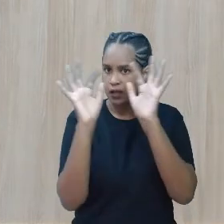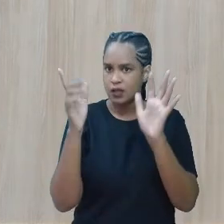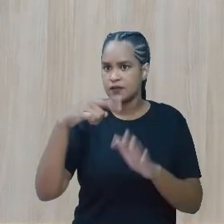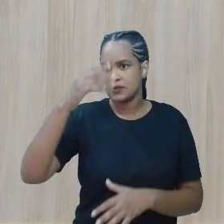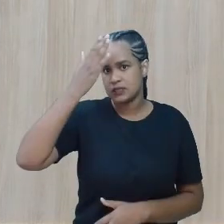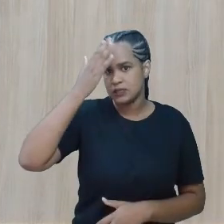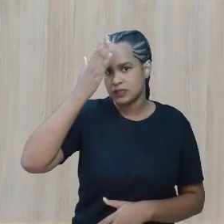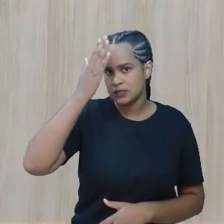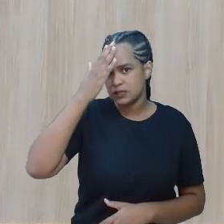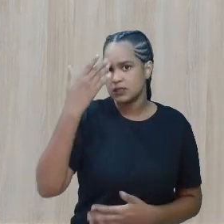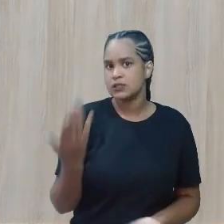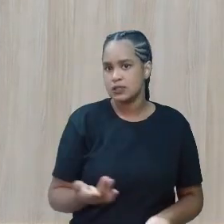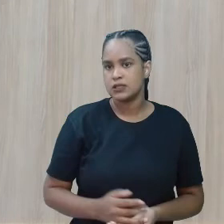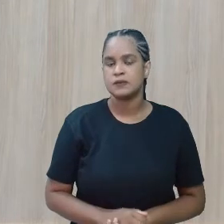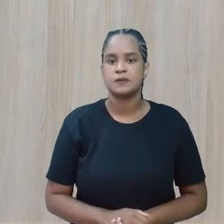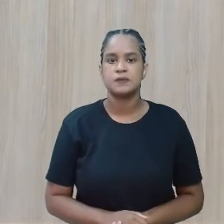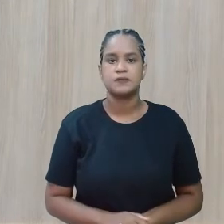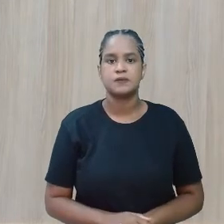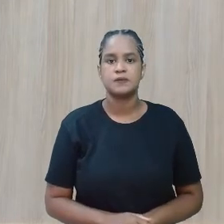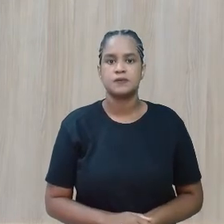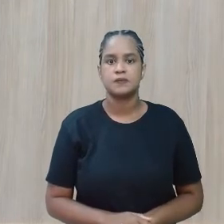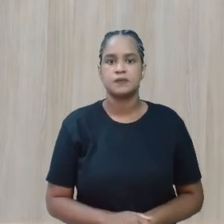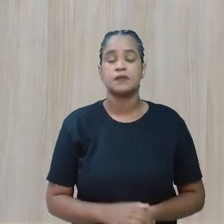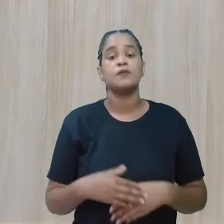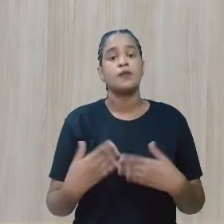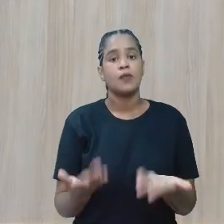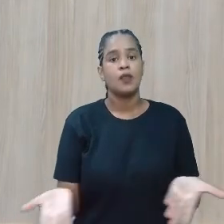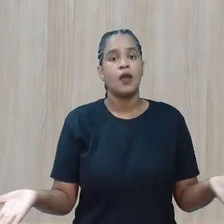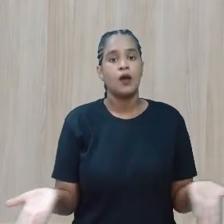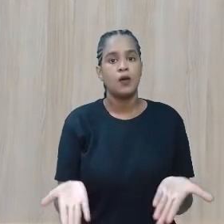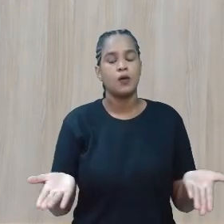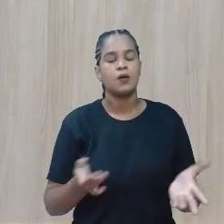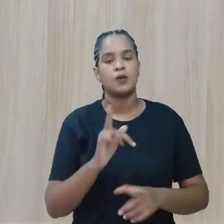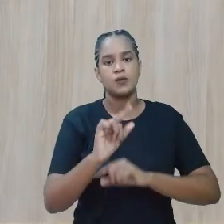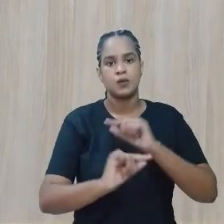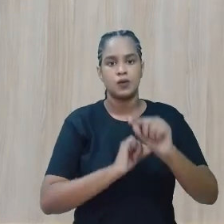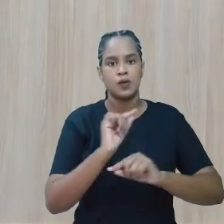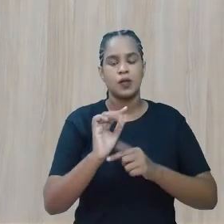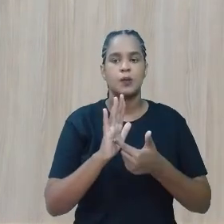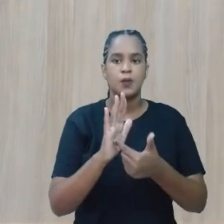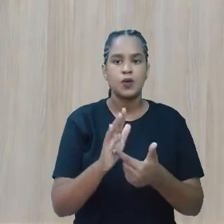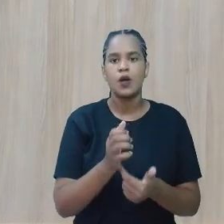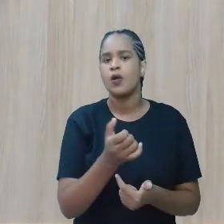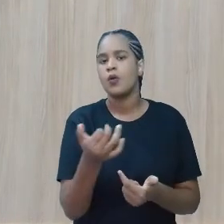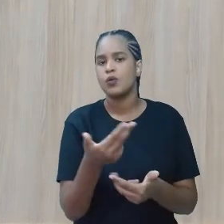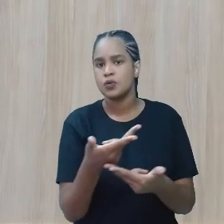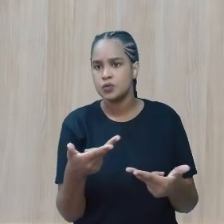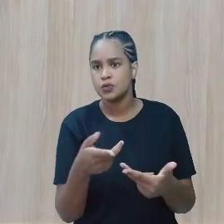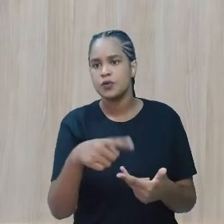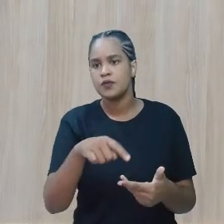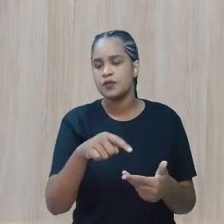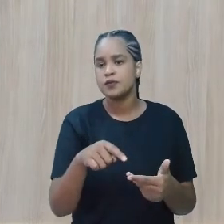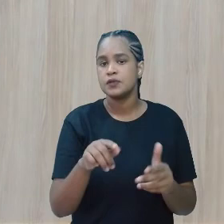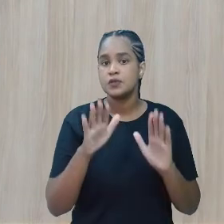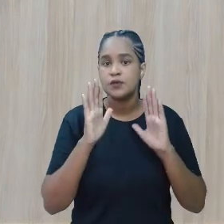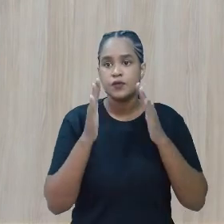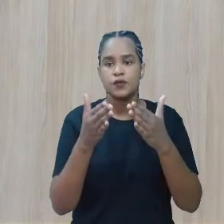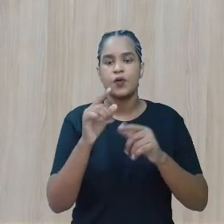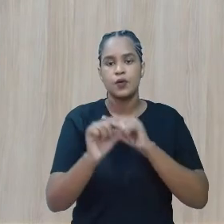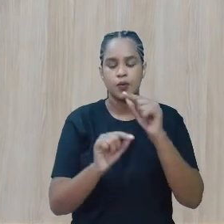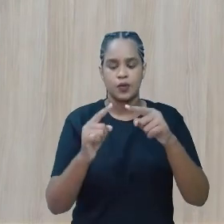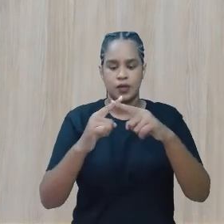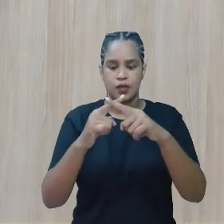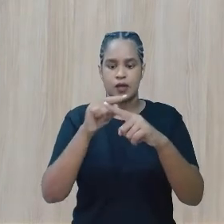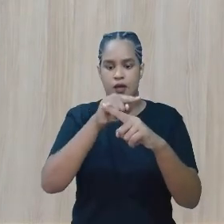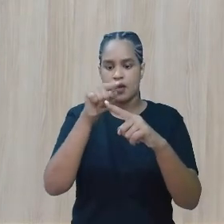aí para vocês essa relação. Agora, eu quero trazer alguma observação para você referente a esses